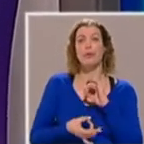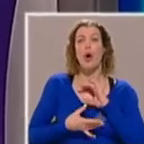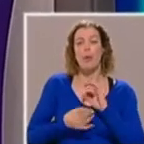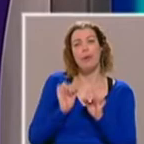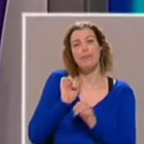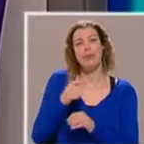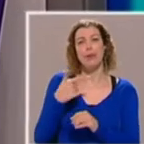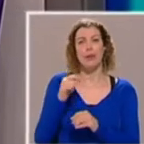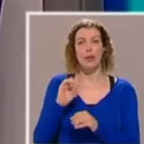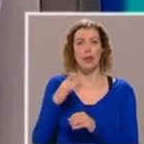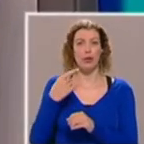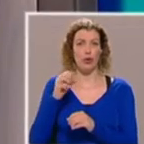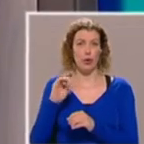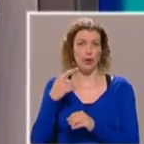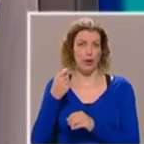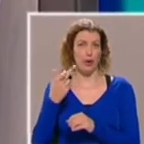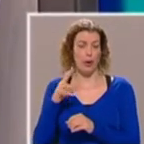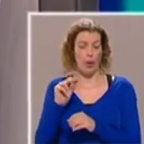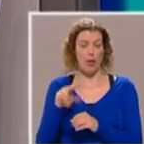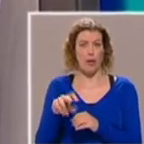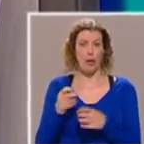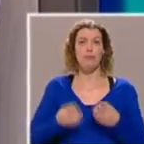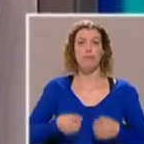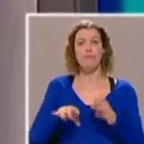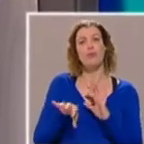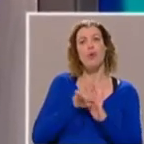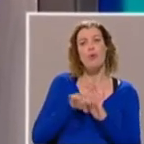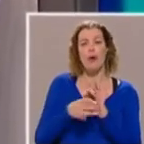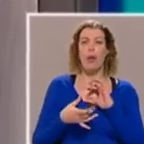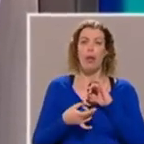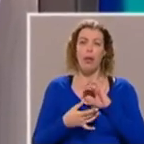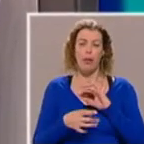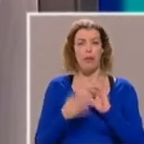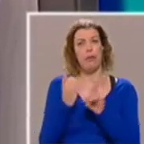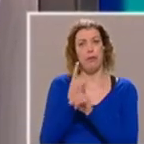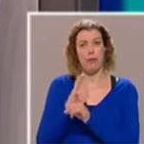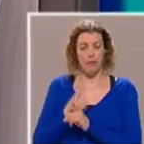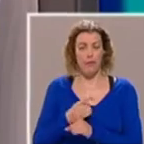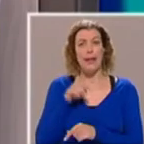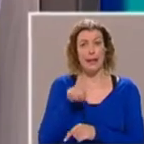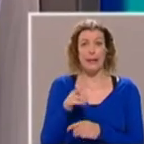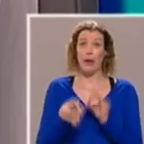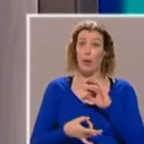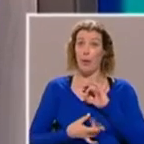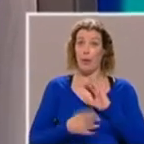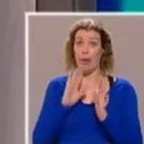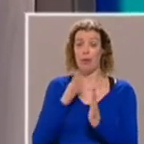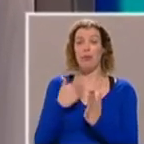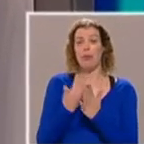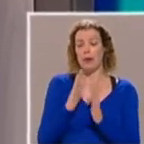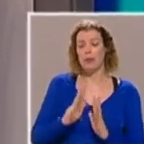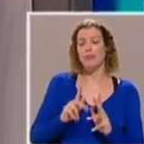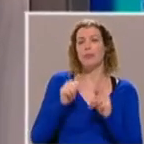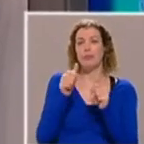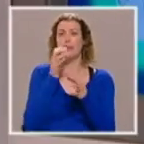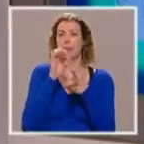e os ovários pela produção ou pela secreção de estrogénios e progesterona. Hormonas estas que intervêm no desenvolvimento dos